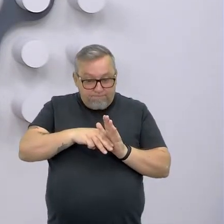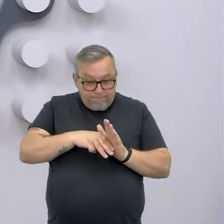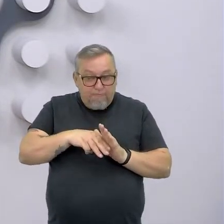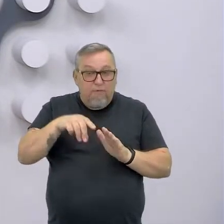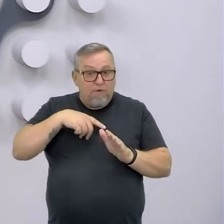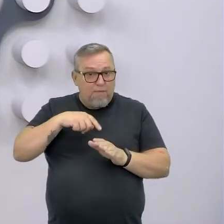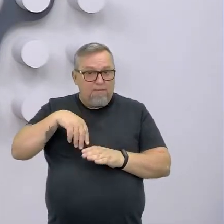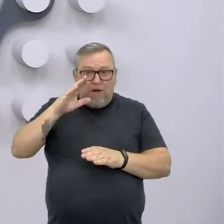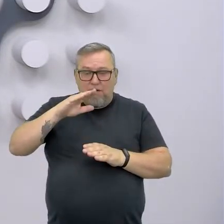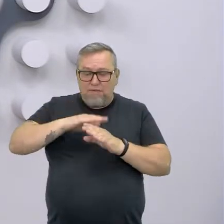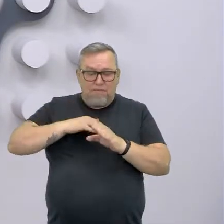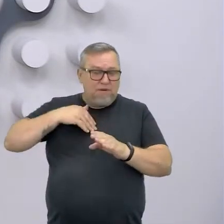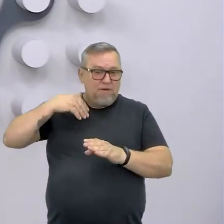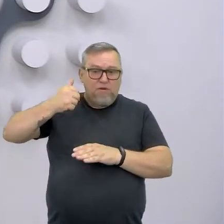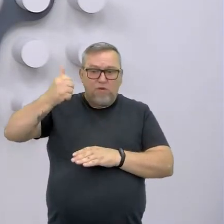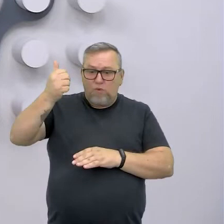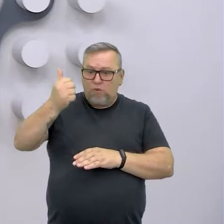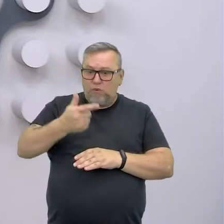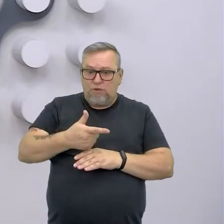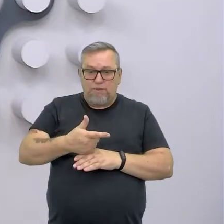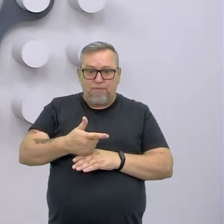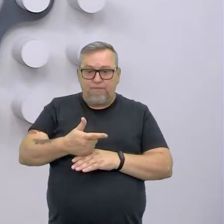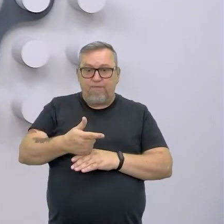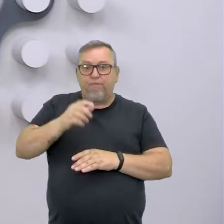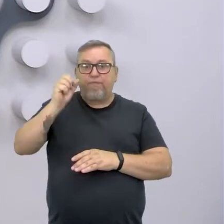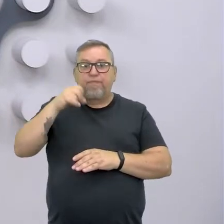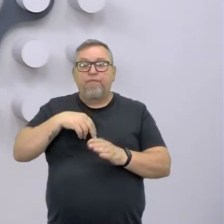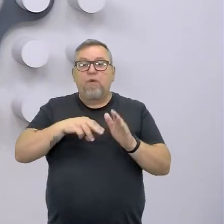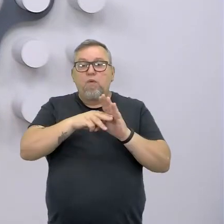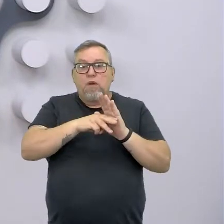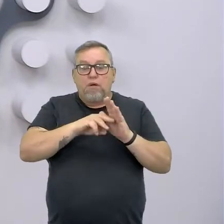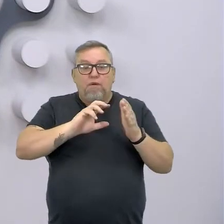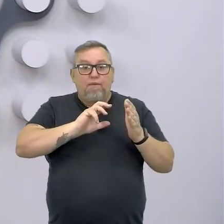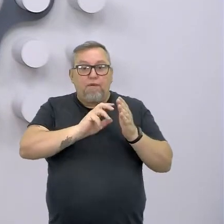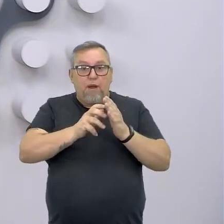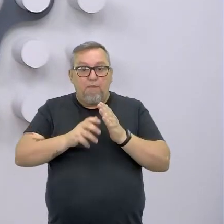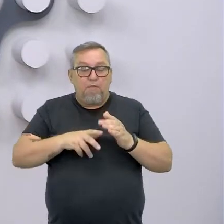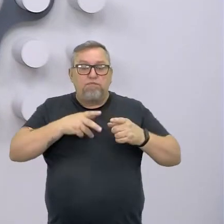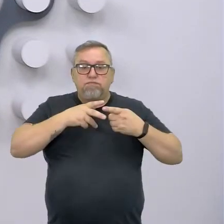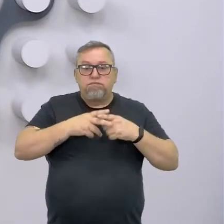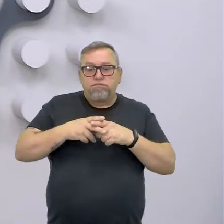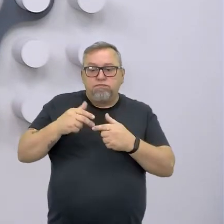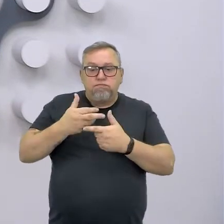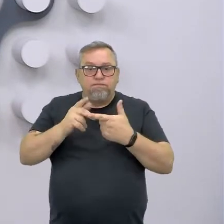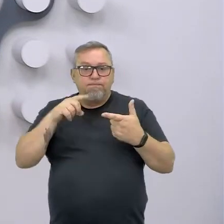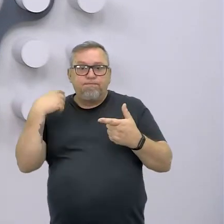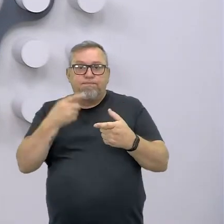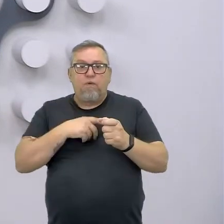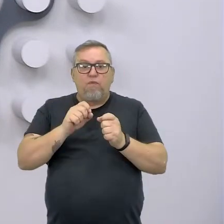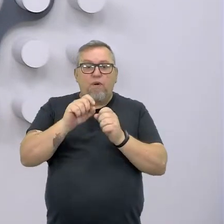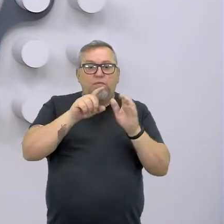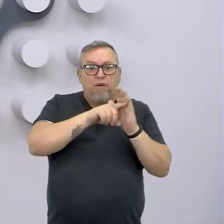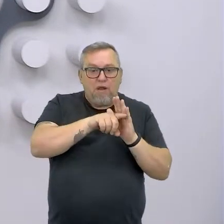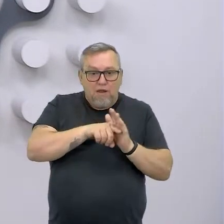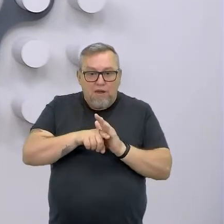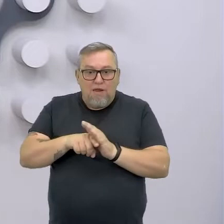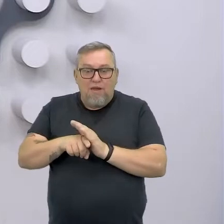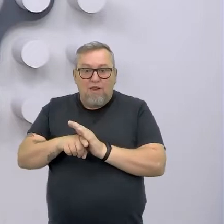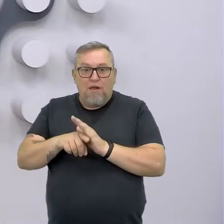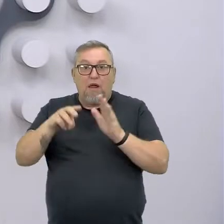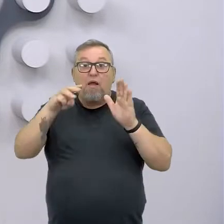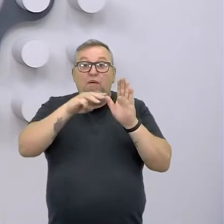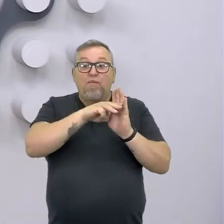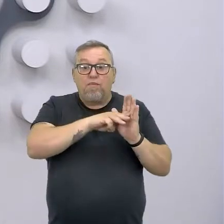do método, né? Ou seja, se o método são os instrumentos em si com os quais nós fazemos pesquisa,